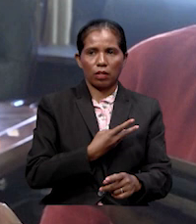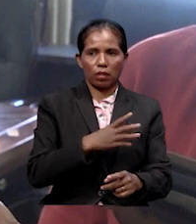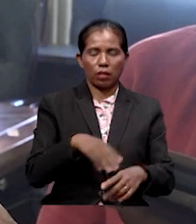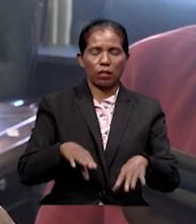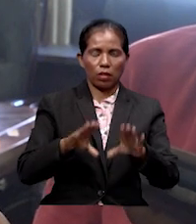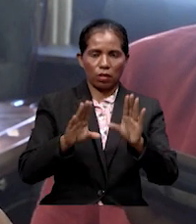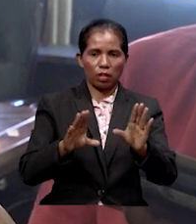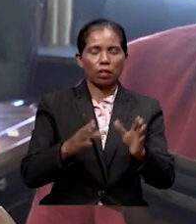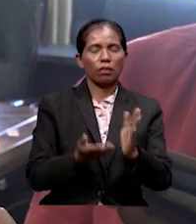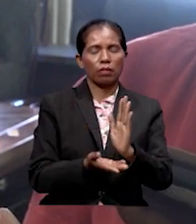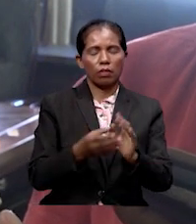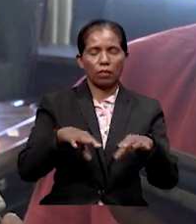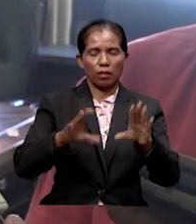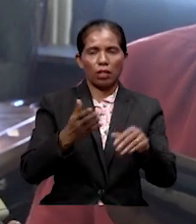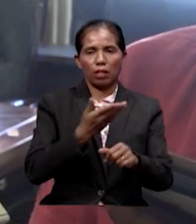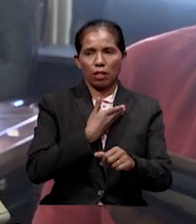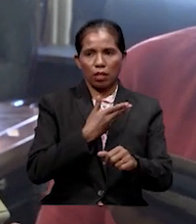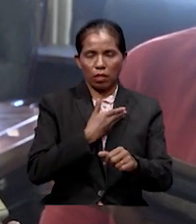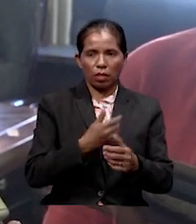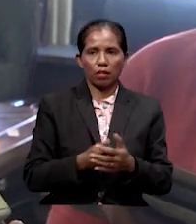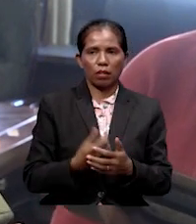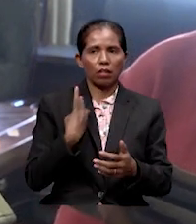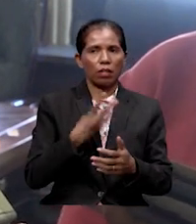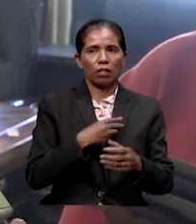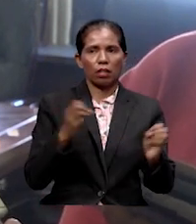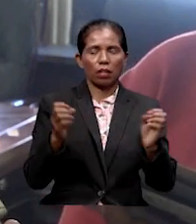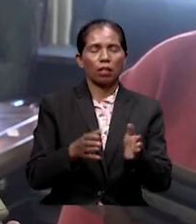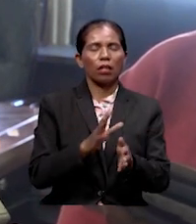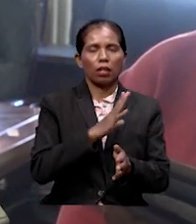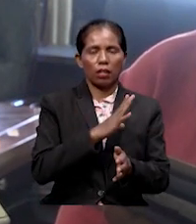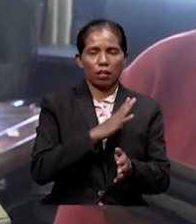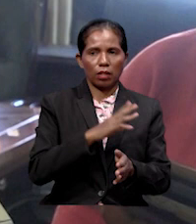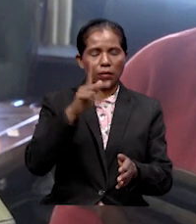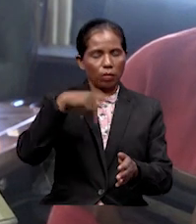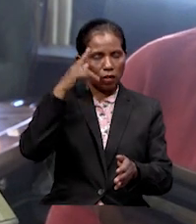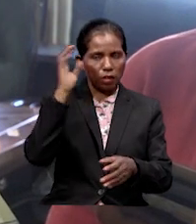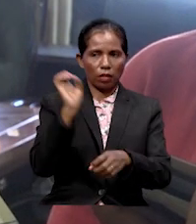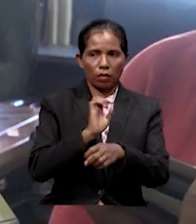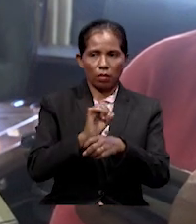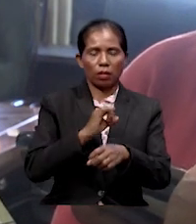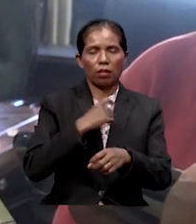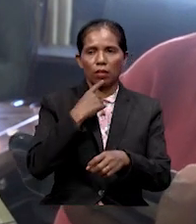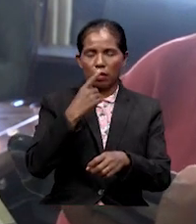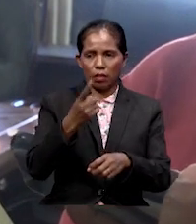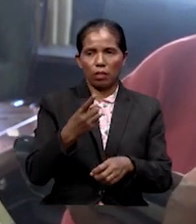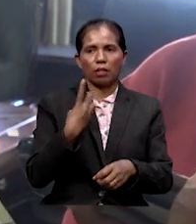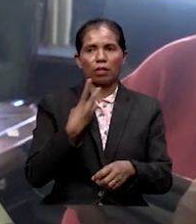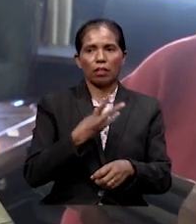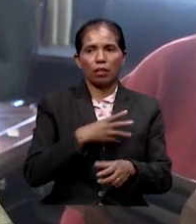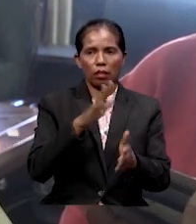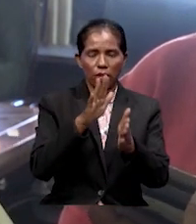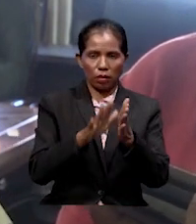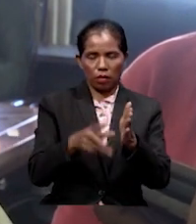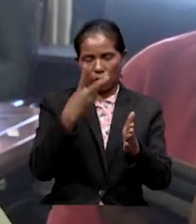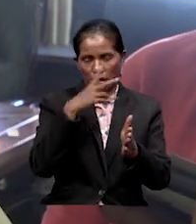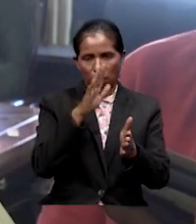ta diferença importação e está menos lá os encate que está lá depende da importação lá é política econômica onde sempre assim mas bem está minimiza né